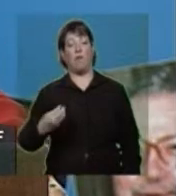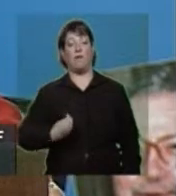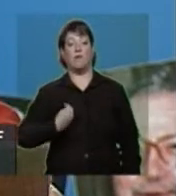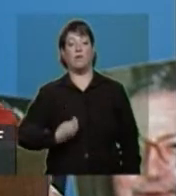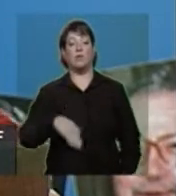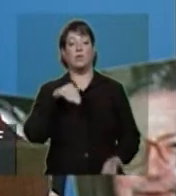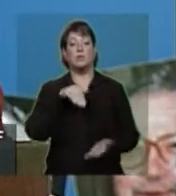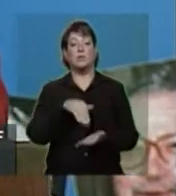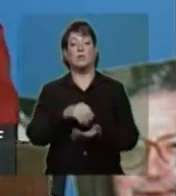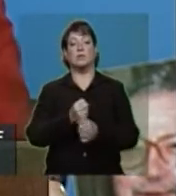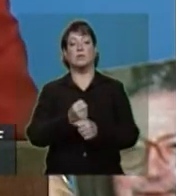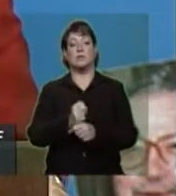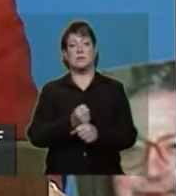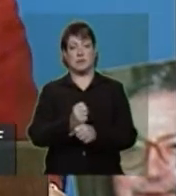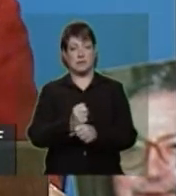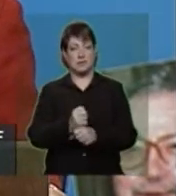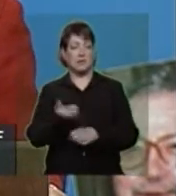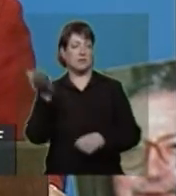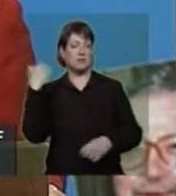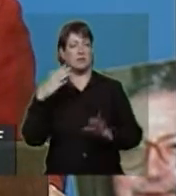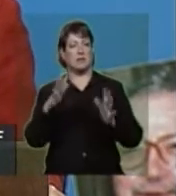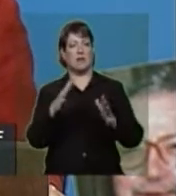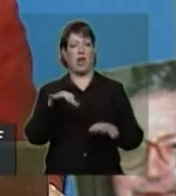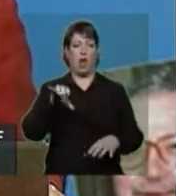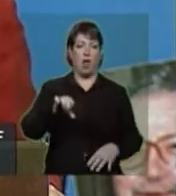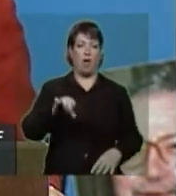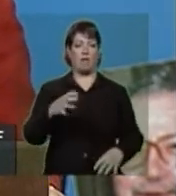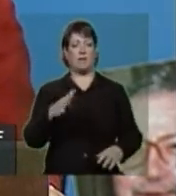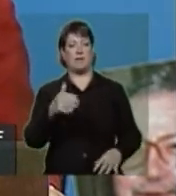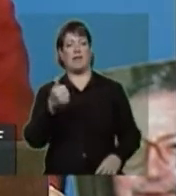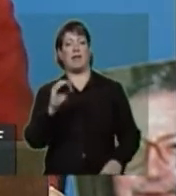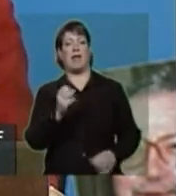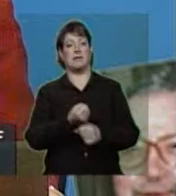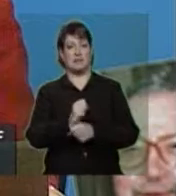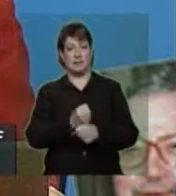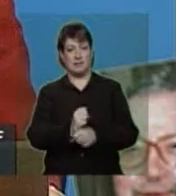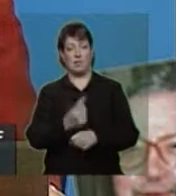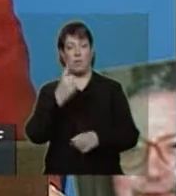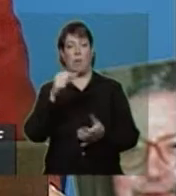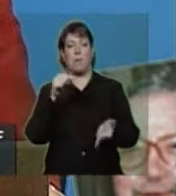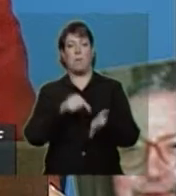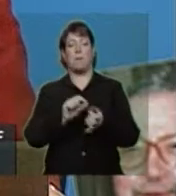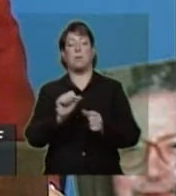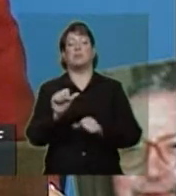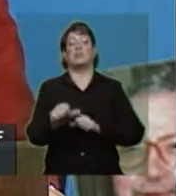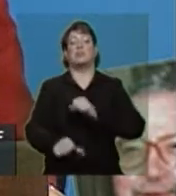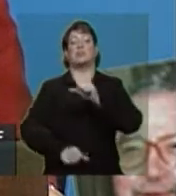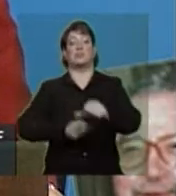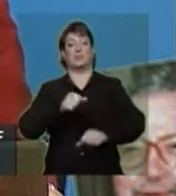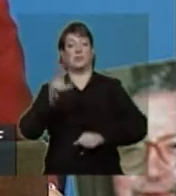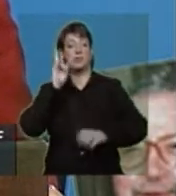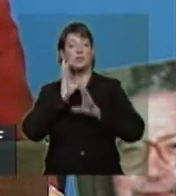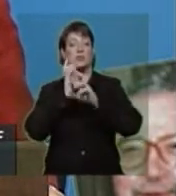anos, nos últimos 9, 10 anos, um ponto de mutação na